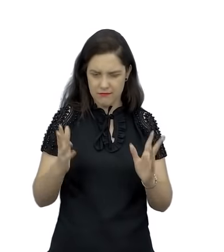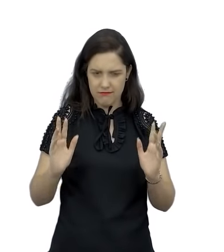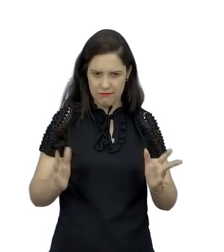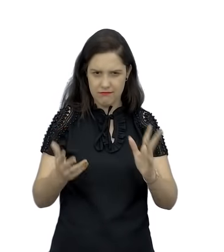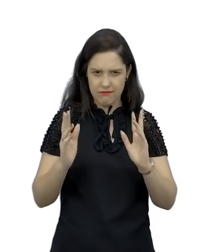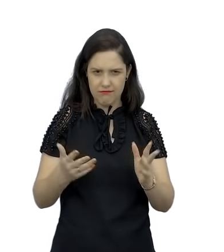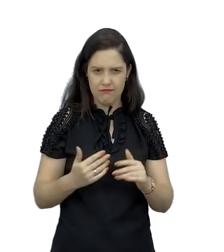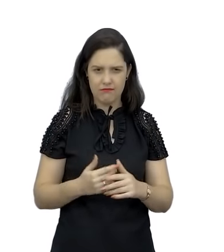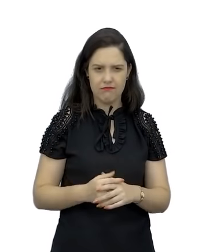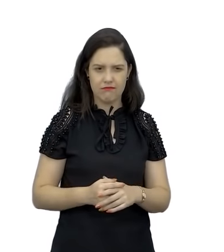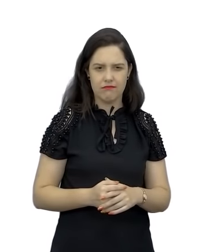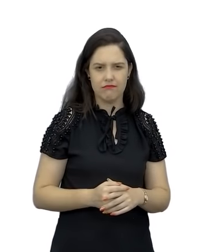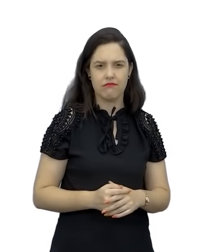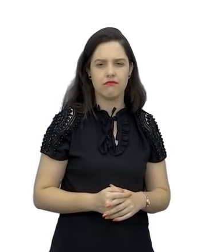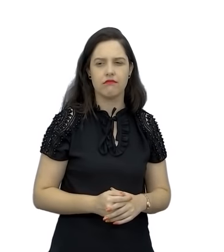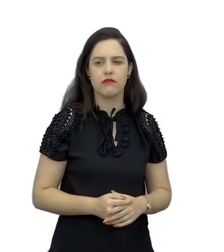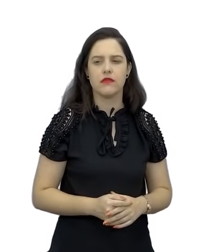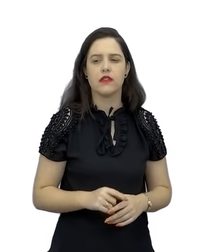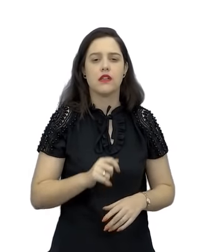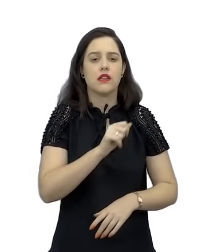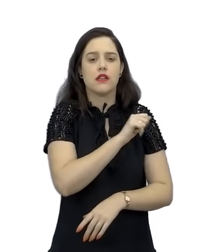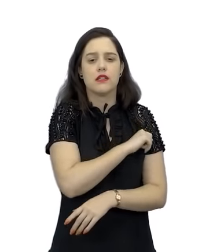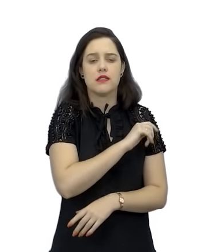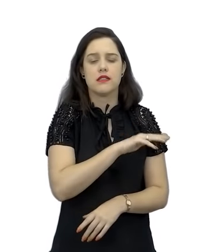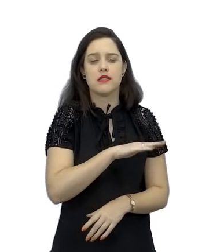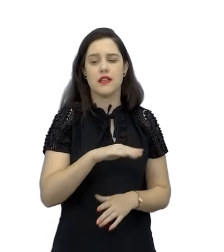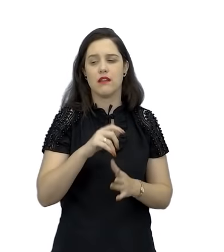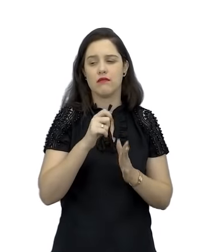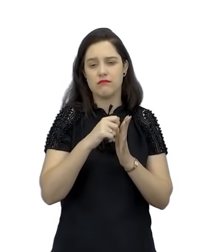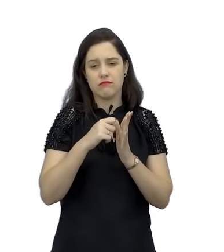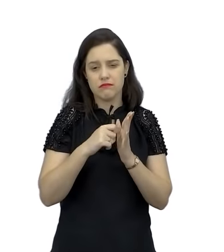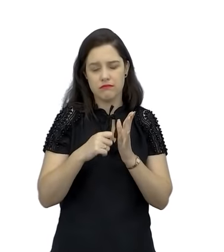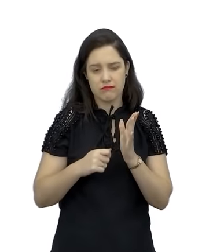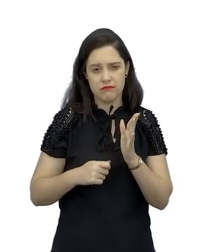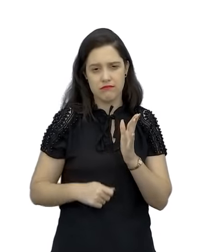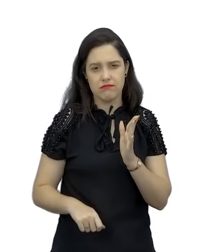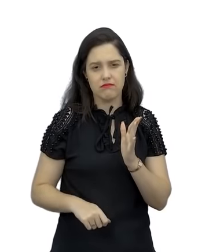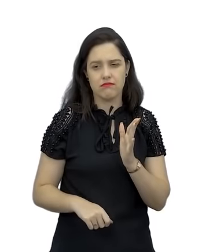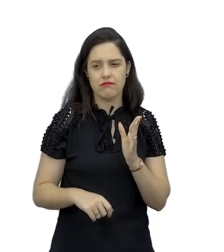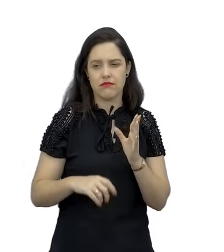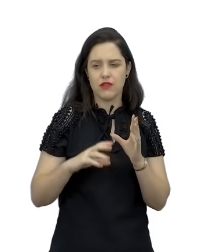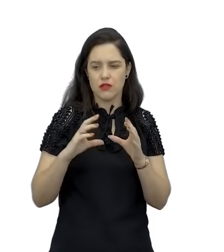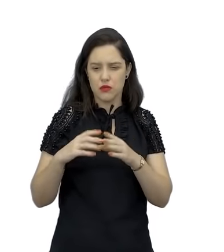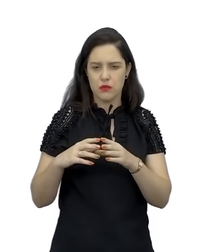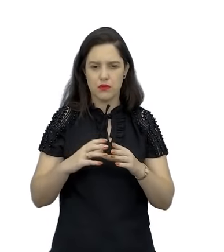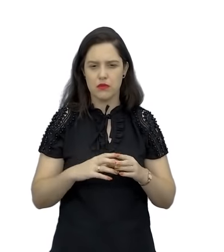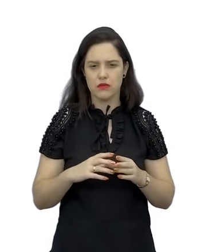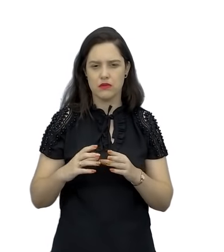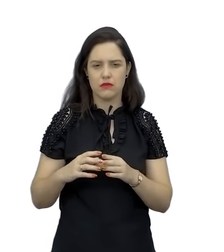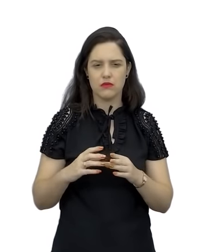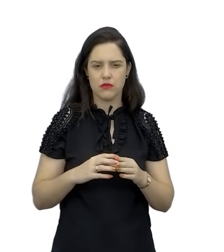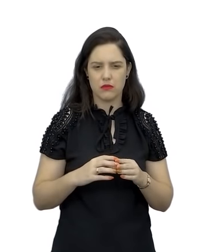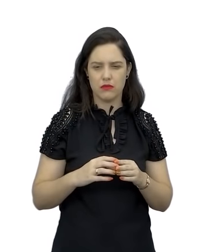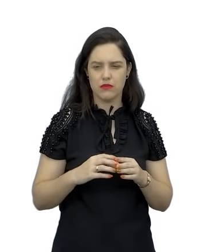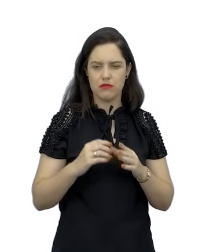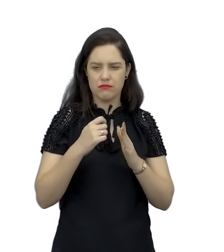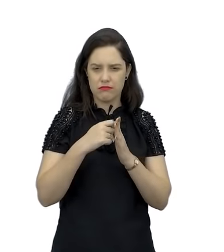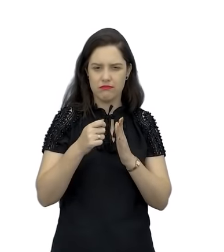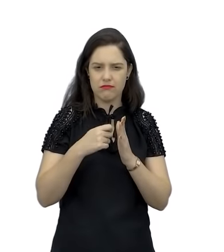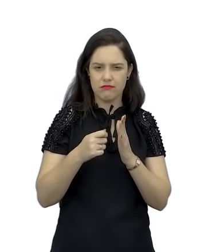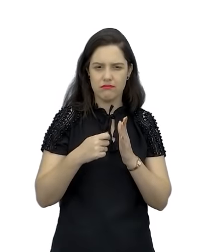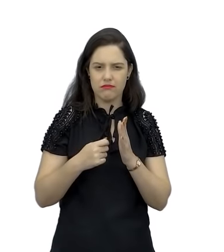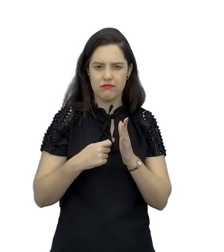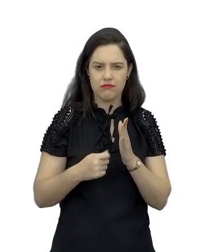E que os alunos façam esses registros, que essas duplas, esses grupos, que eles façam